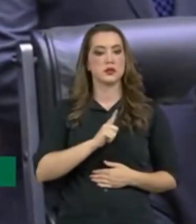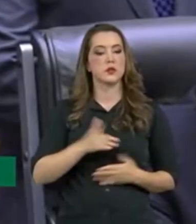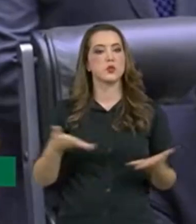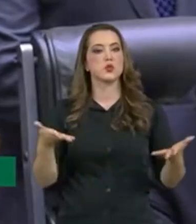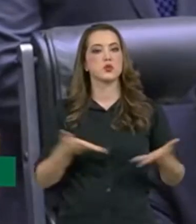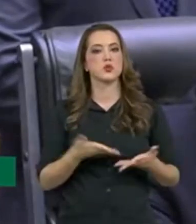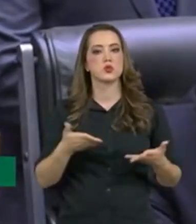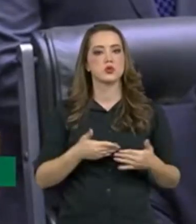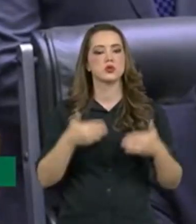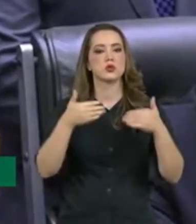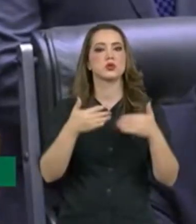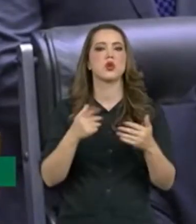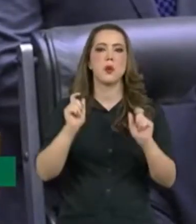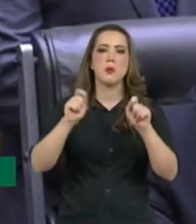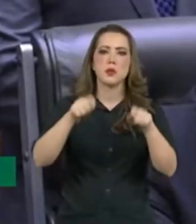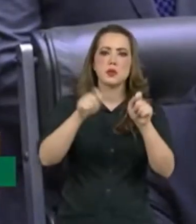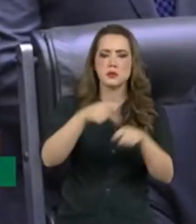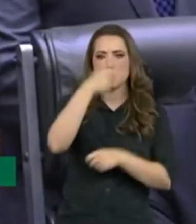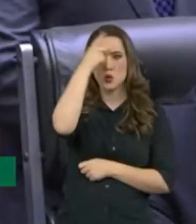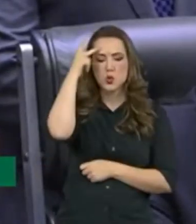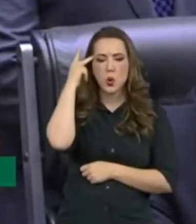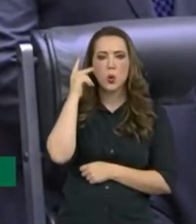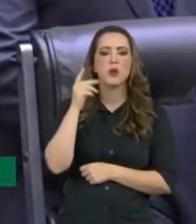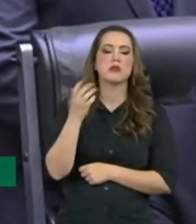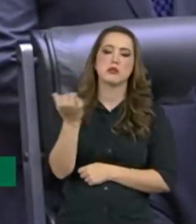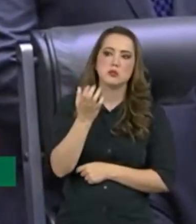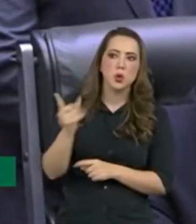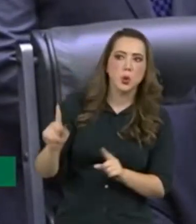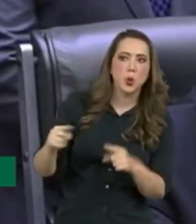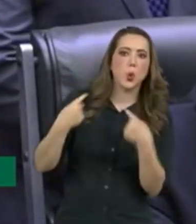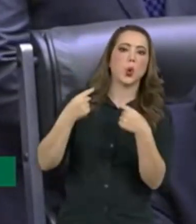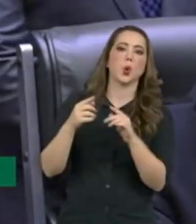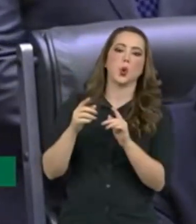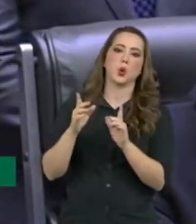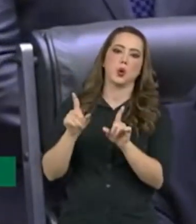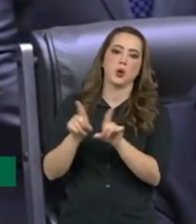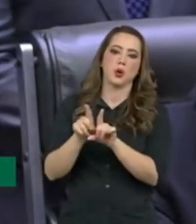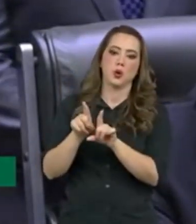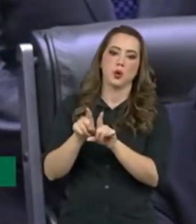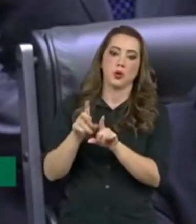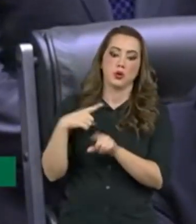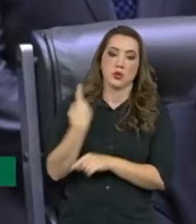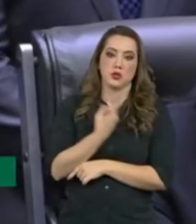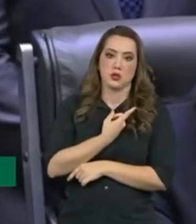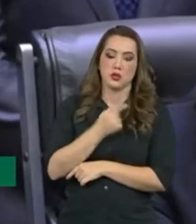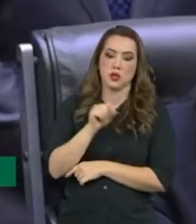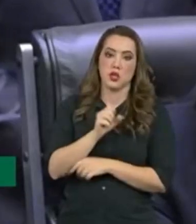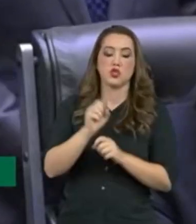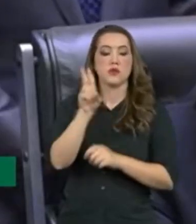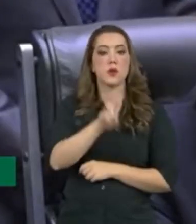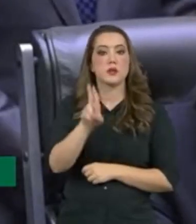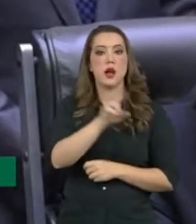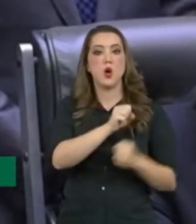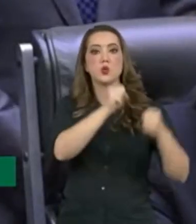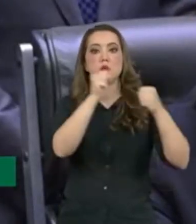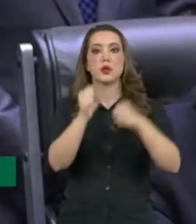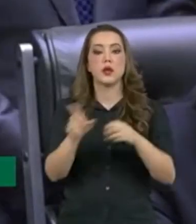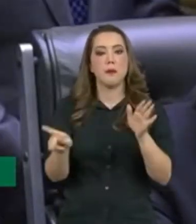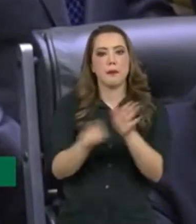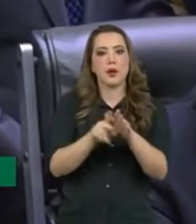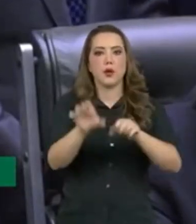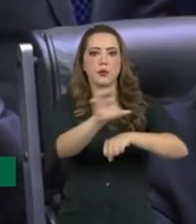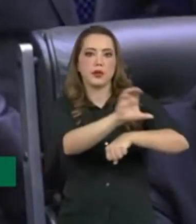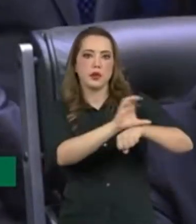O mandato que recebemos, à frente a adversários inspirados no fascismo, será defendido com os poderes que a Constituição confere